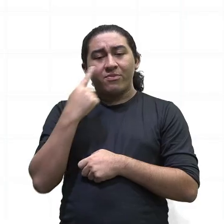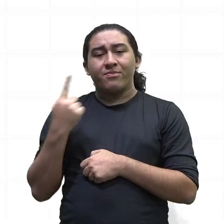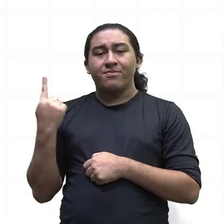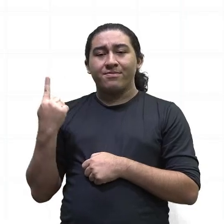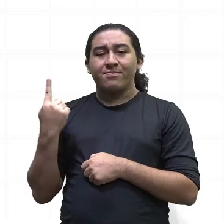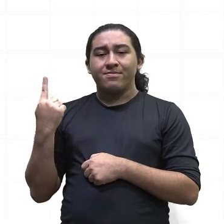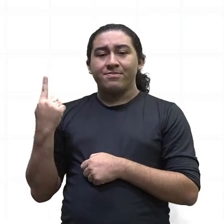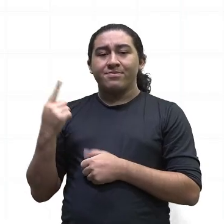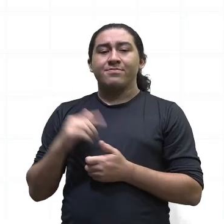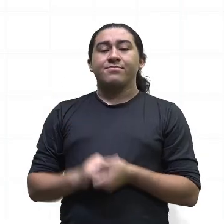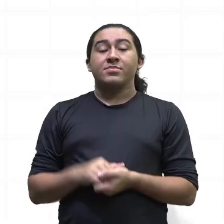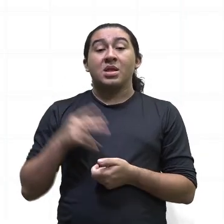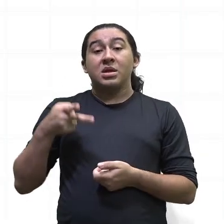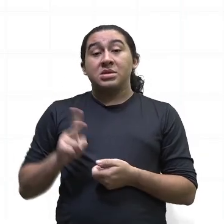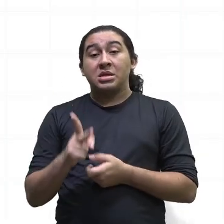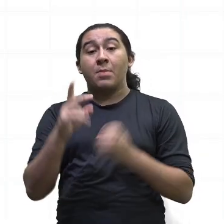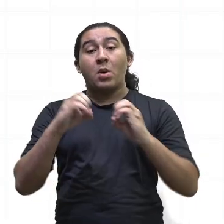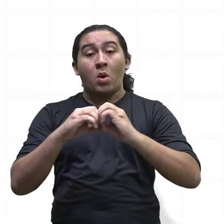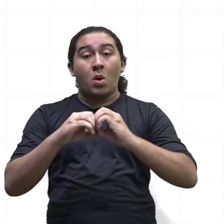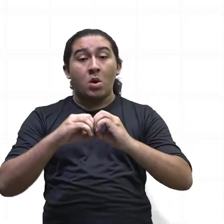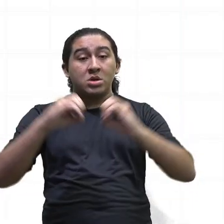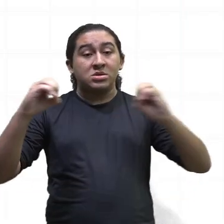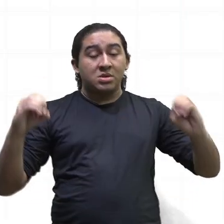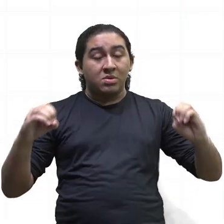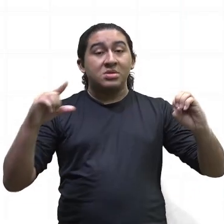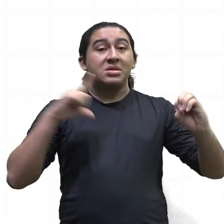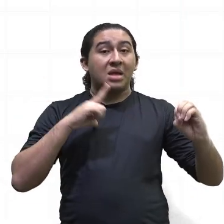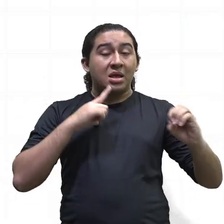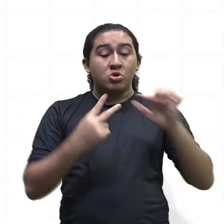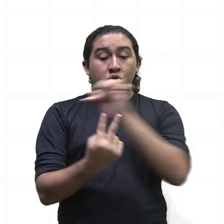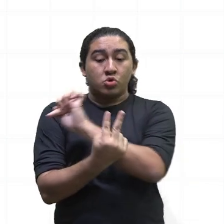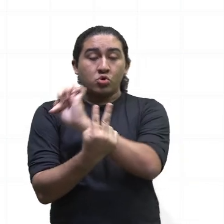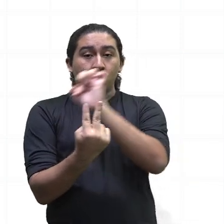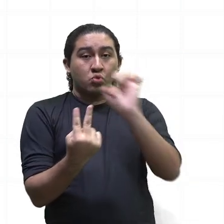só. Toda oração é composta